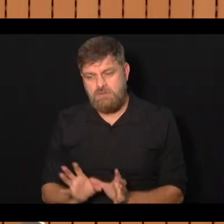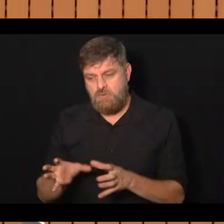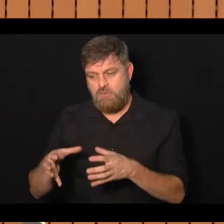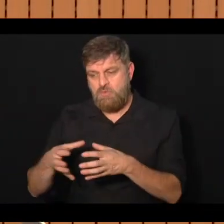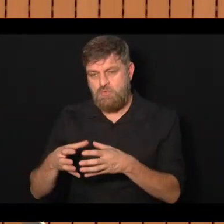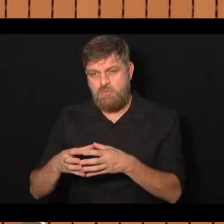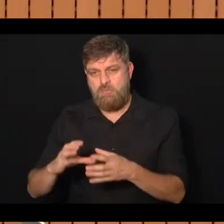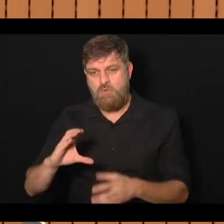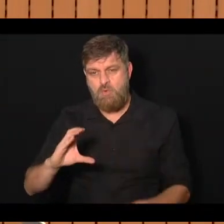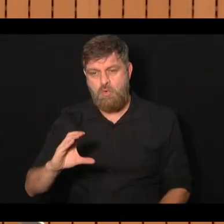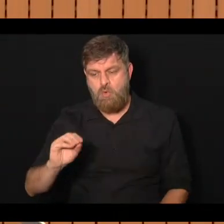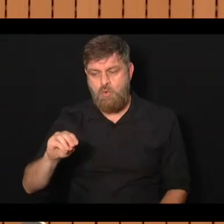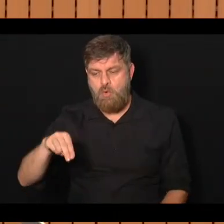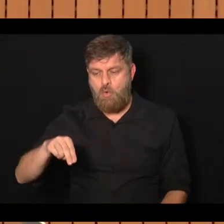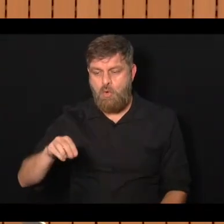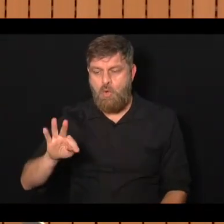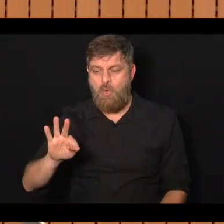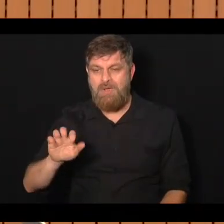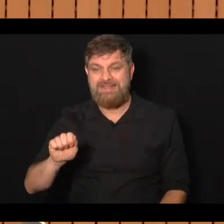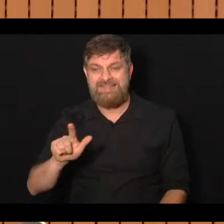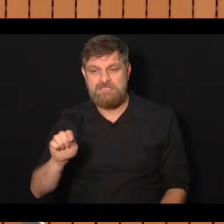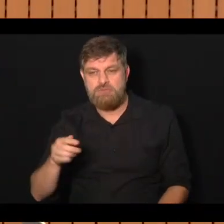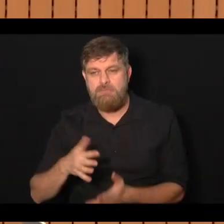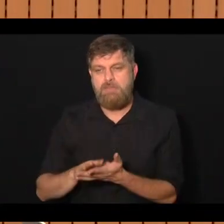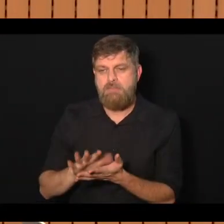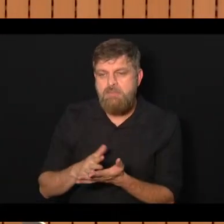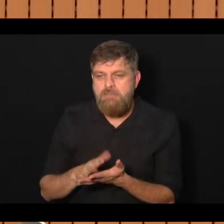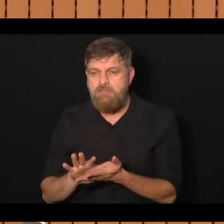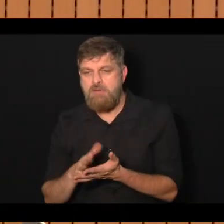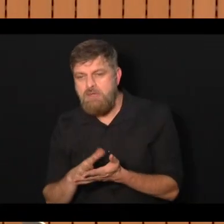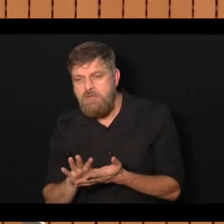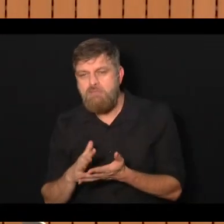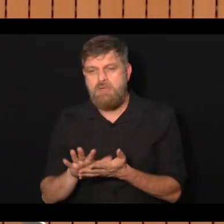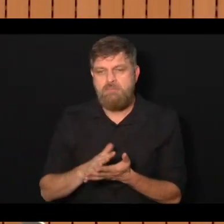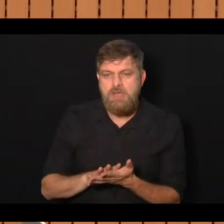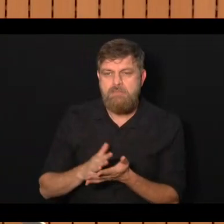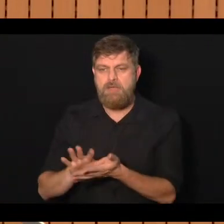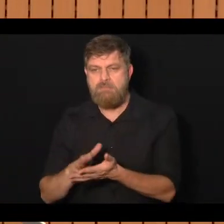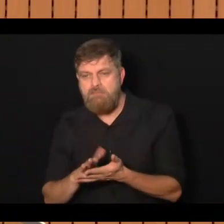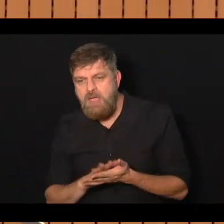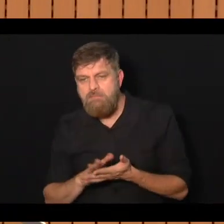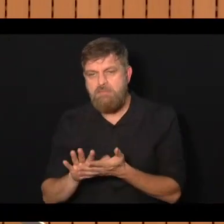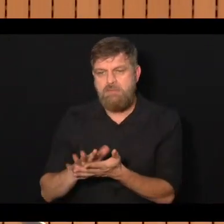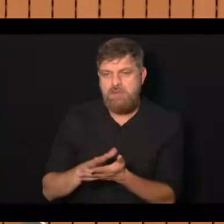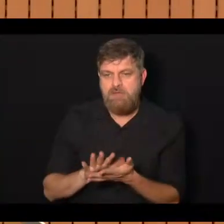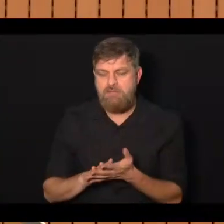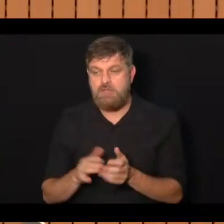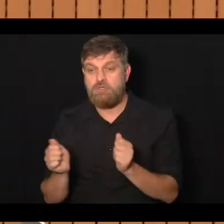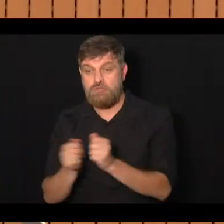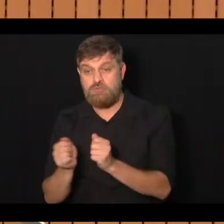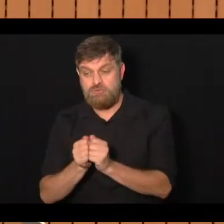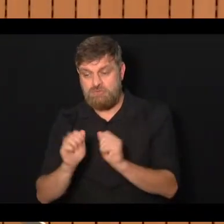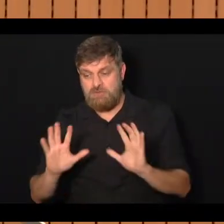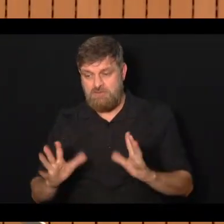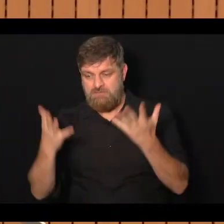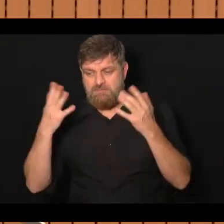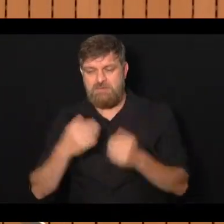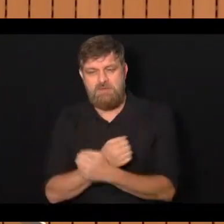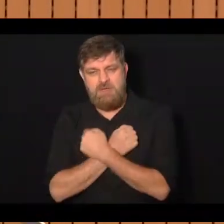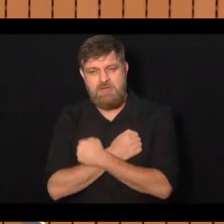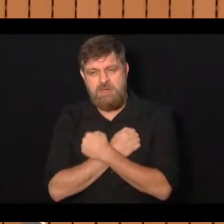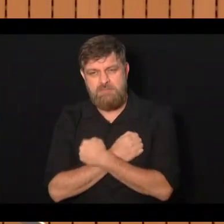Contágio de Samba, que esteve lá também comemorando. Mandar aqui um grande abraço para o nosso amigo